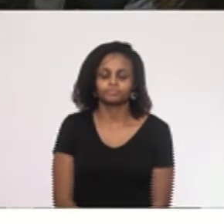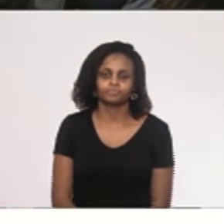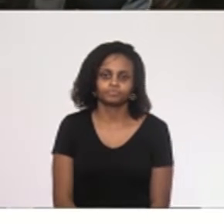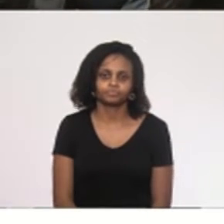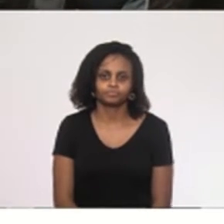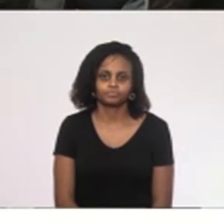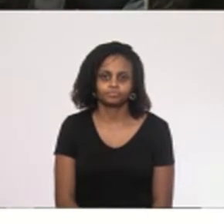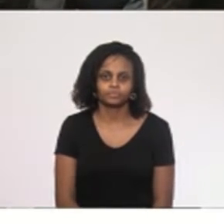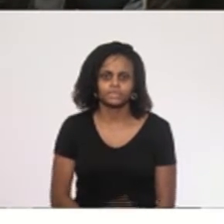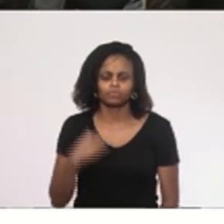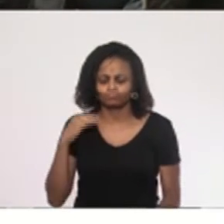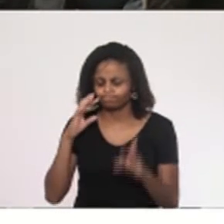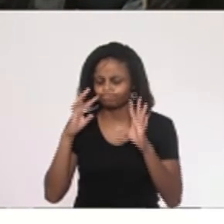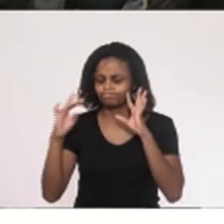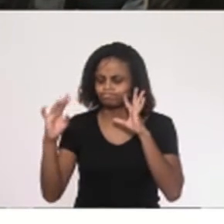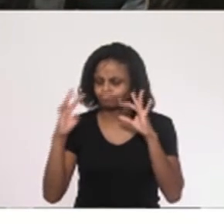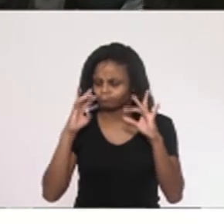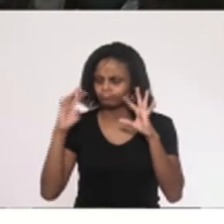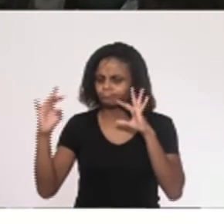eu refleti muito.